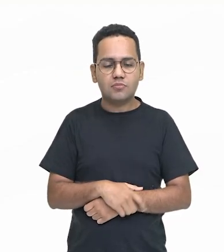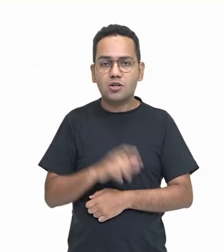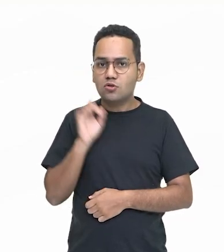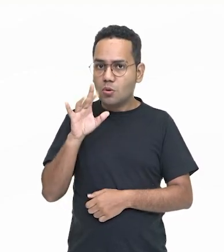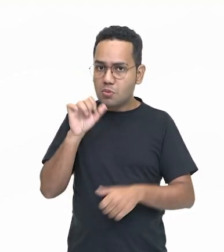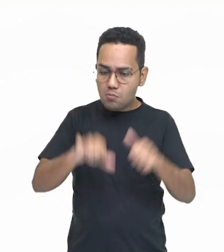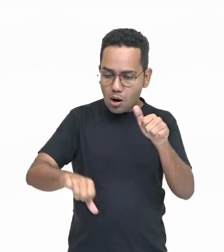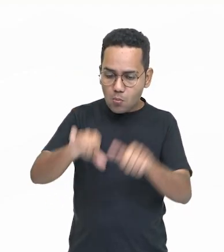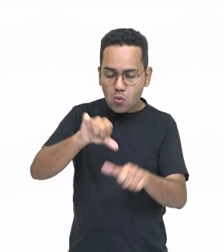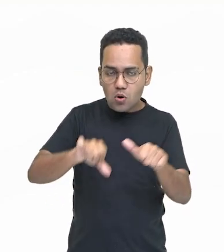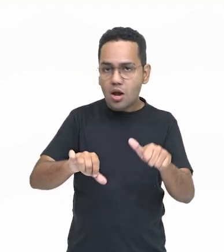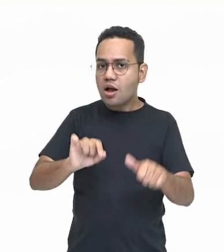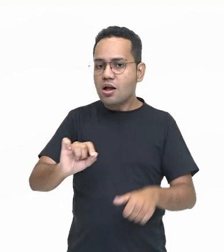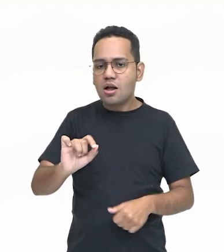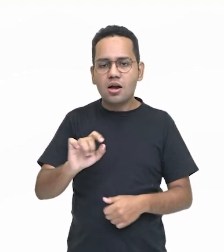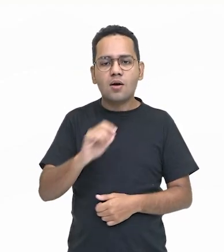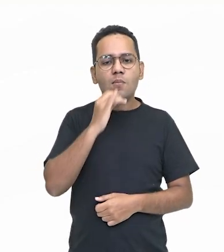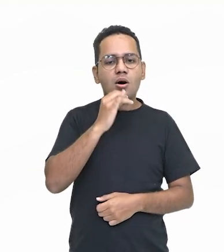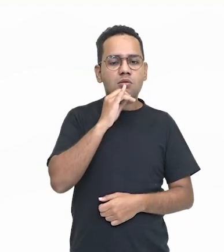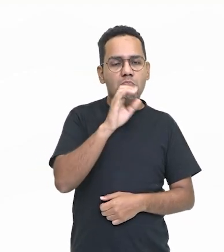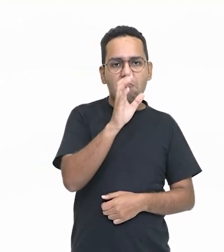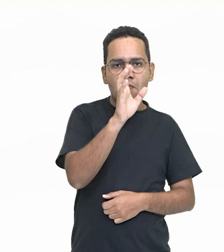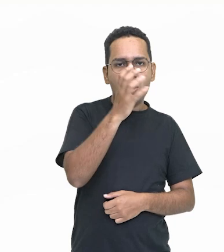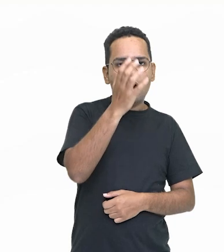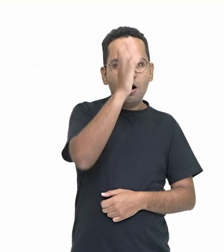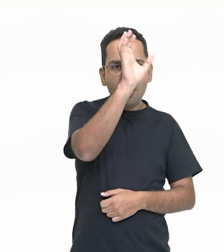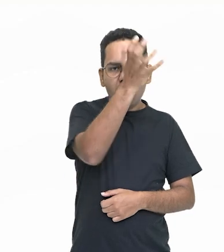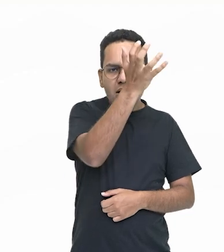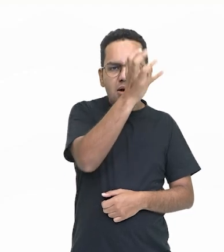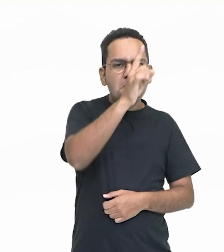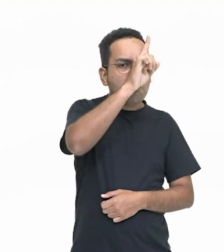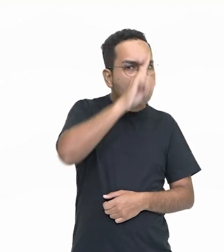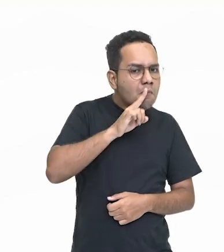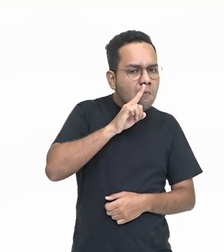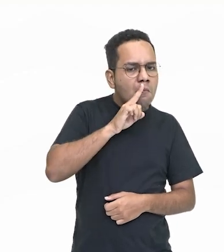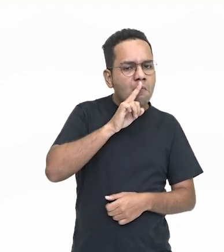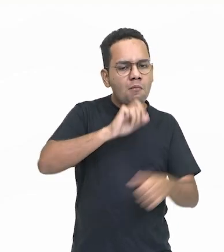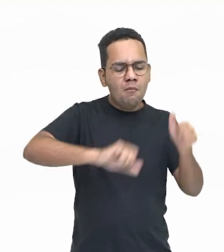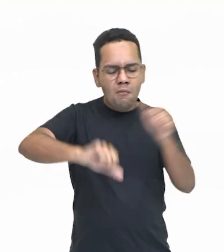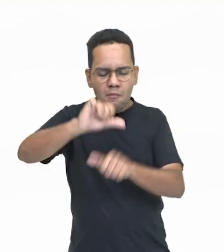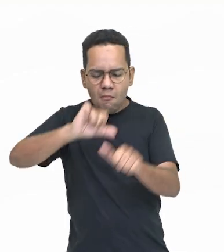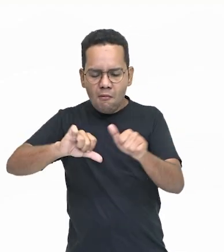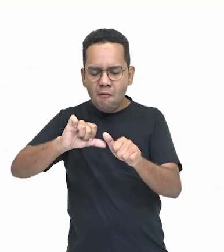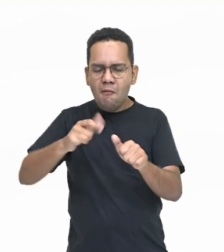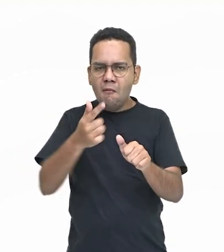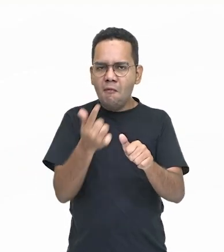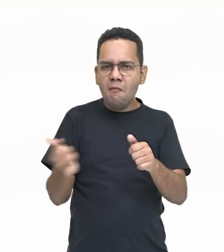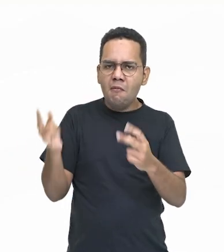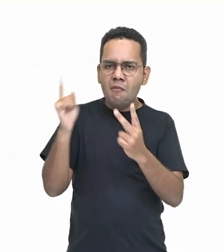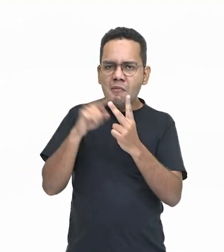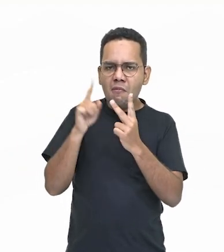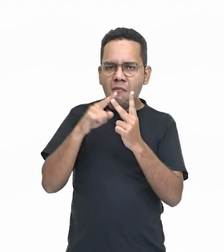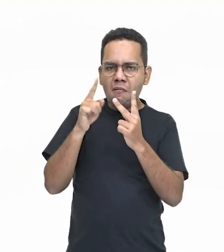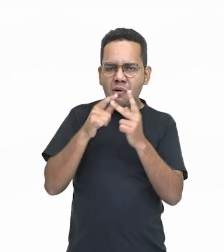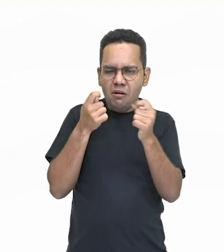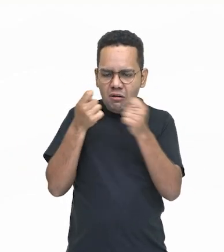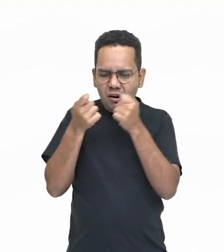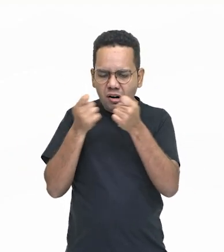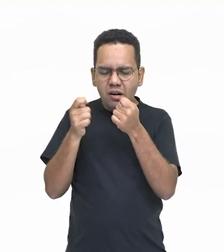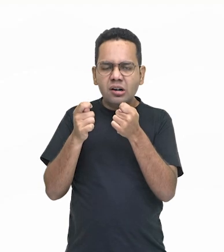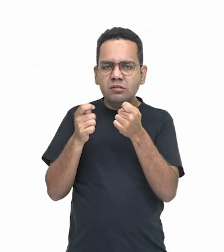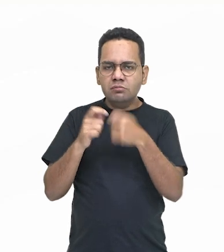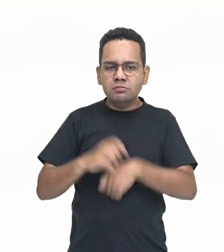essas lâmpadas de 100 watts por lâmpadas de 20 watts fluorescentes. E aqui na próxima a gente tem